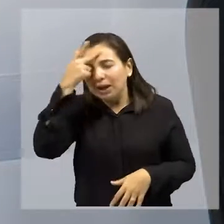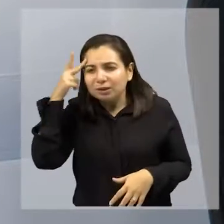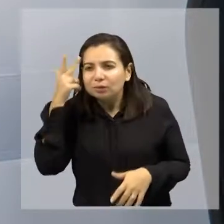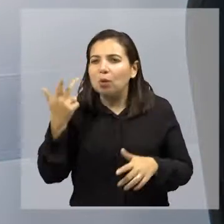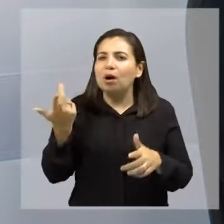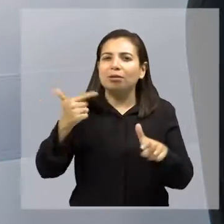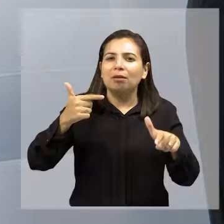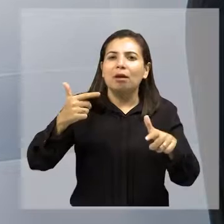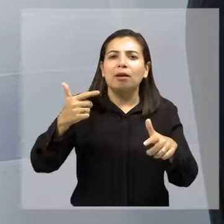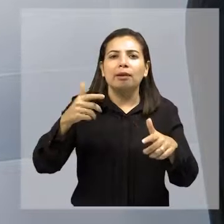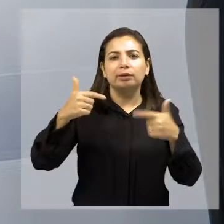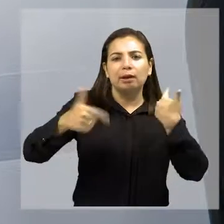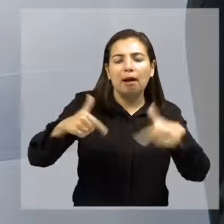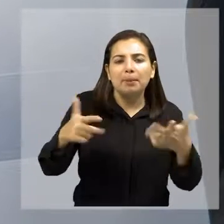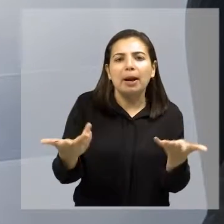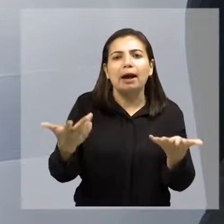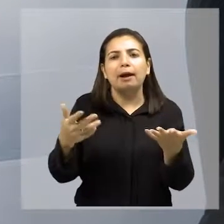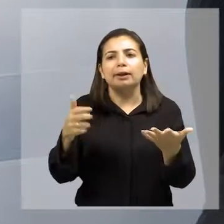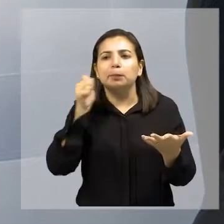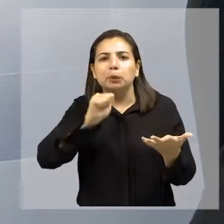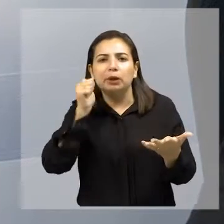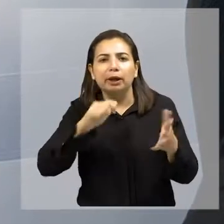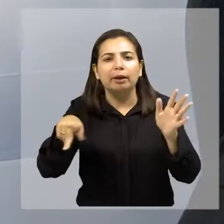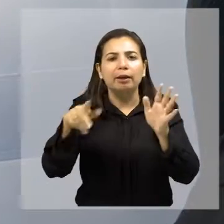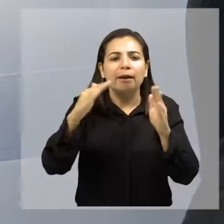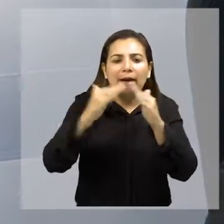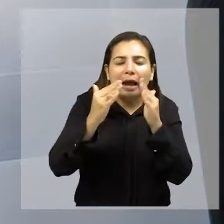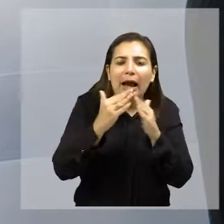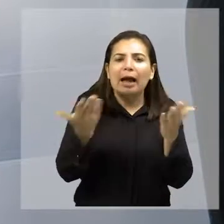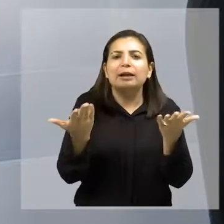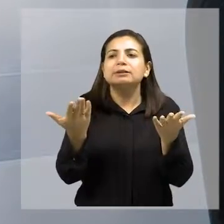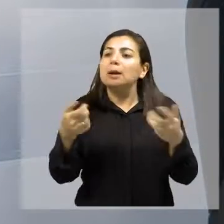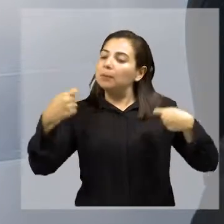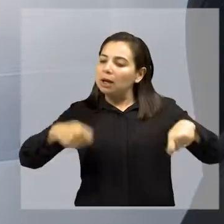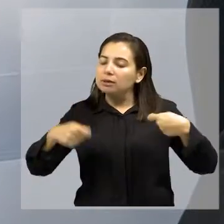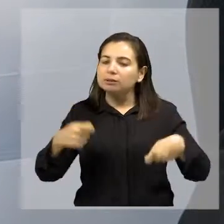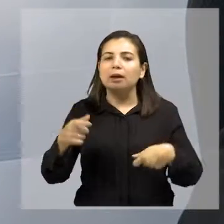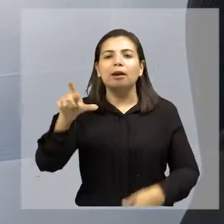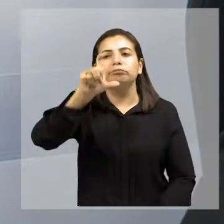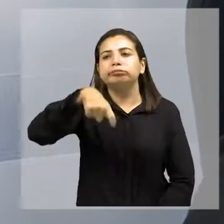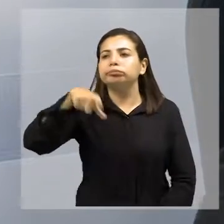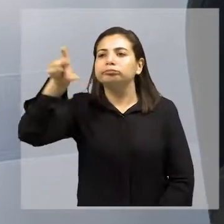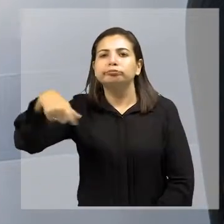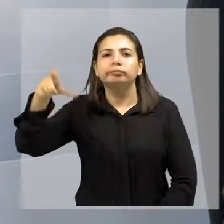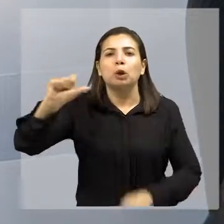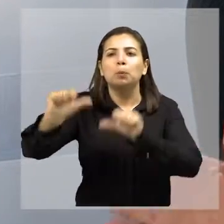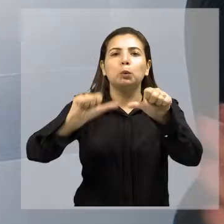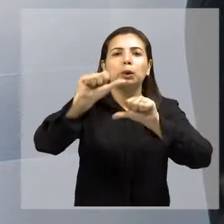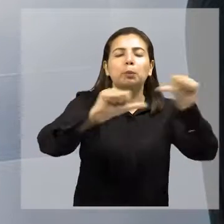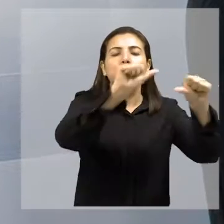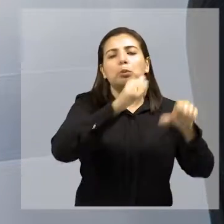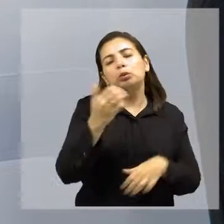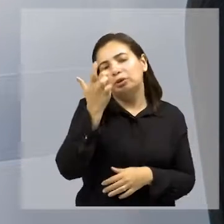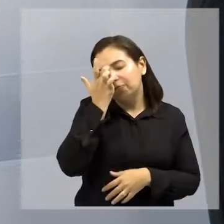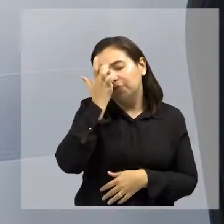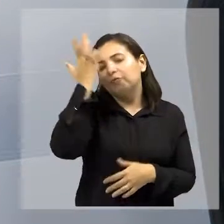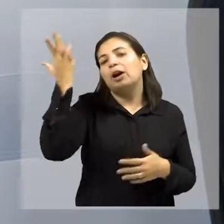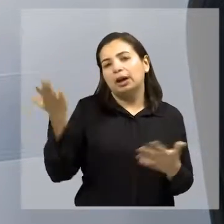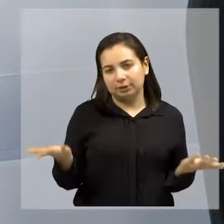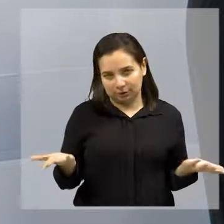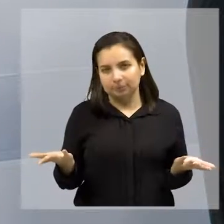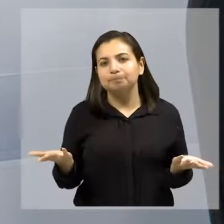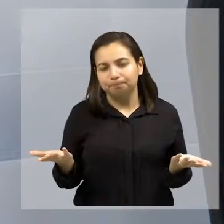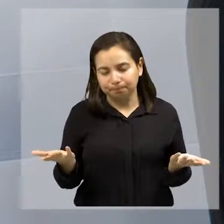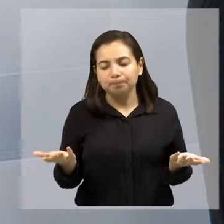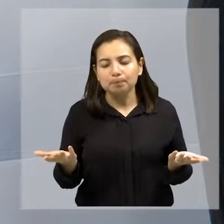transporte coletivo, juntamente com as faixas, os corredores exclusivos para ônibus, os BRTs. Eu lembro de uma citação do